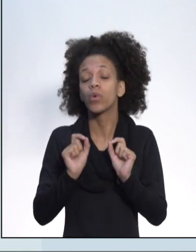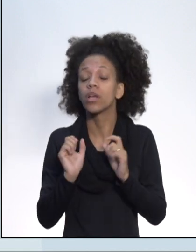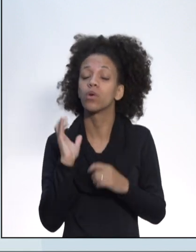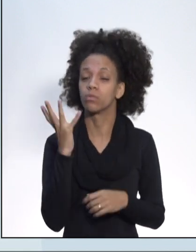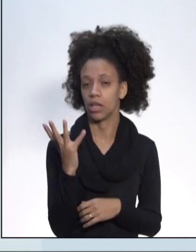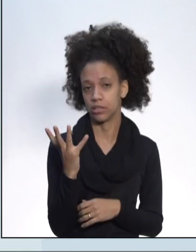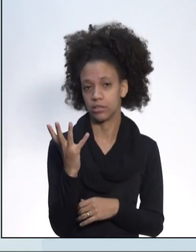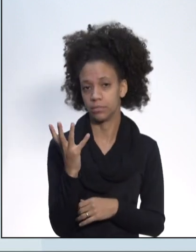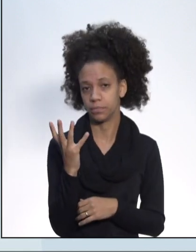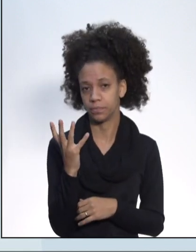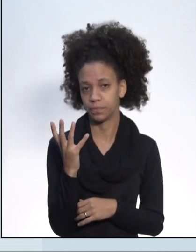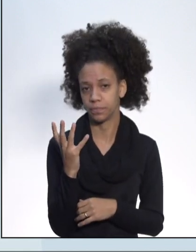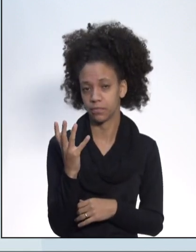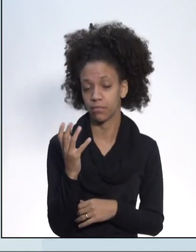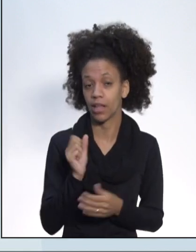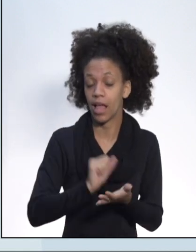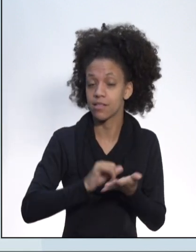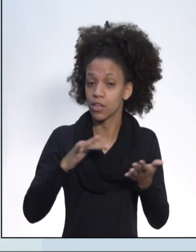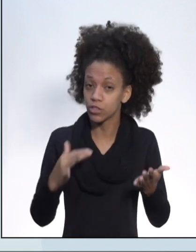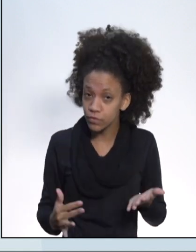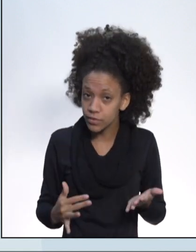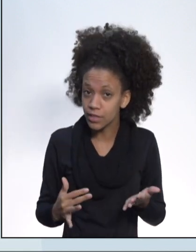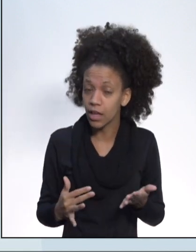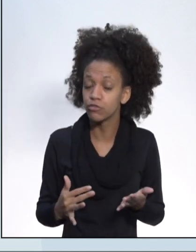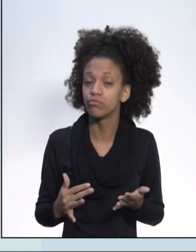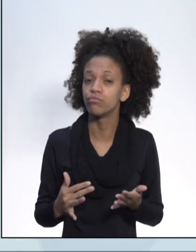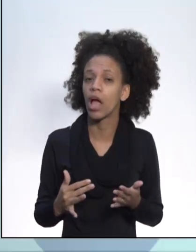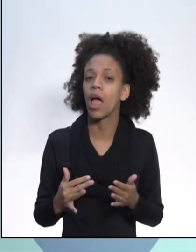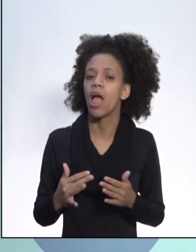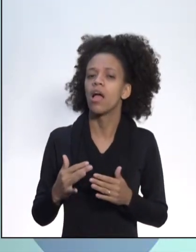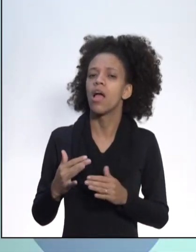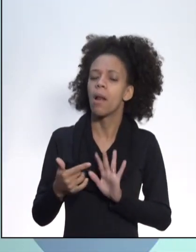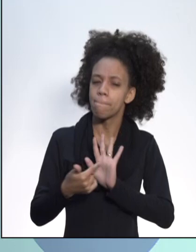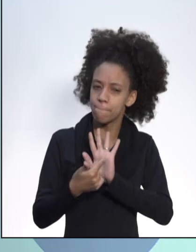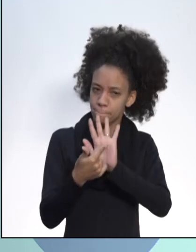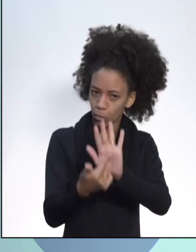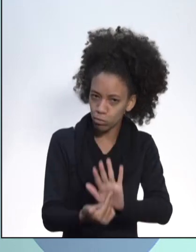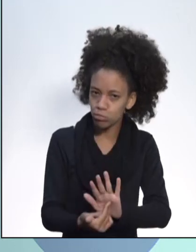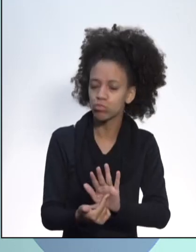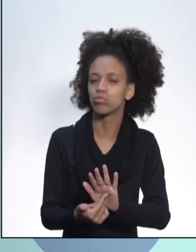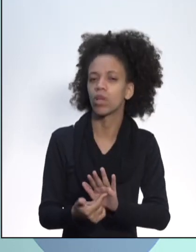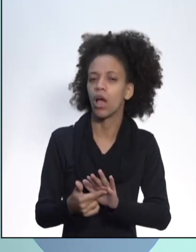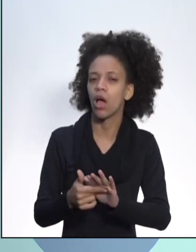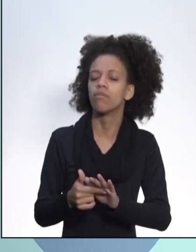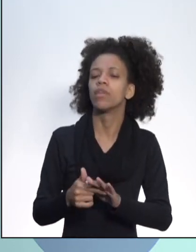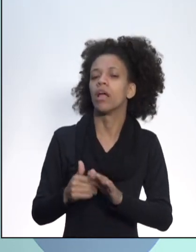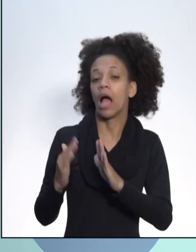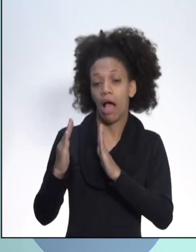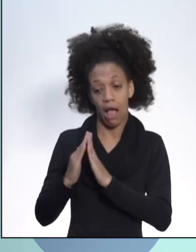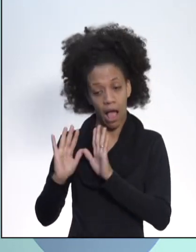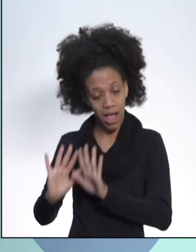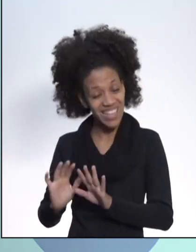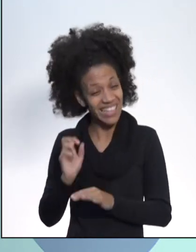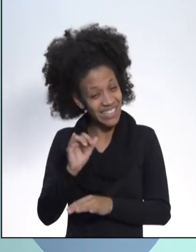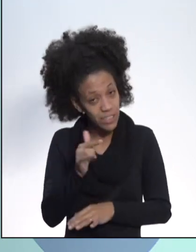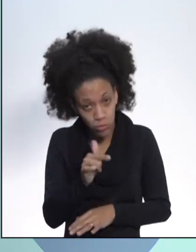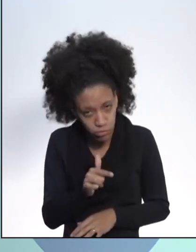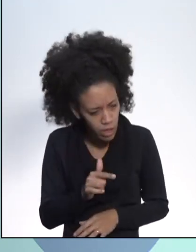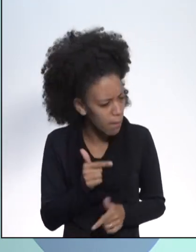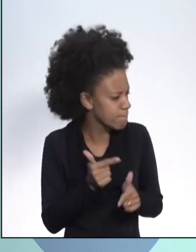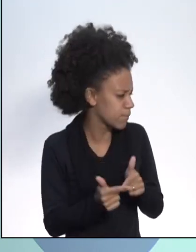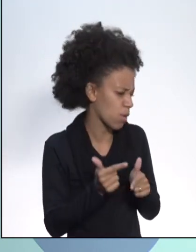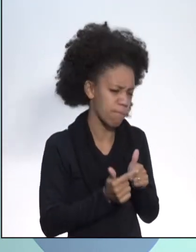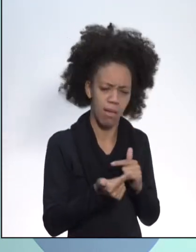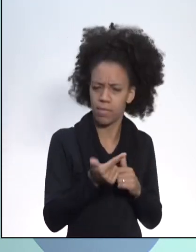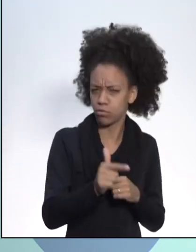acontece? Essa atividade, a gente traz o caderno do aluno, que é o material que vocês têm em casa. Quem não tiver, não tem problema, tá? A